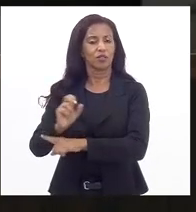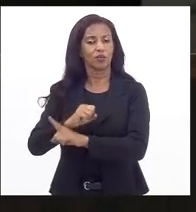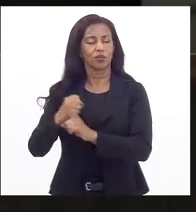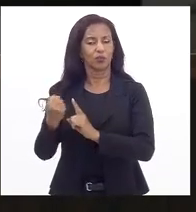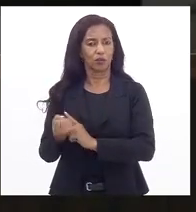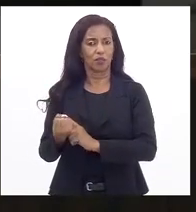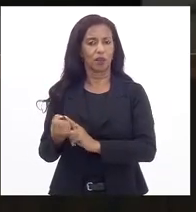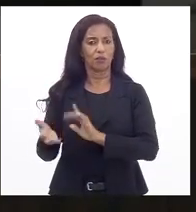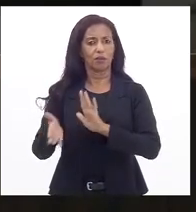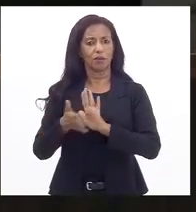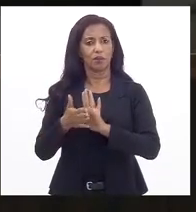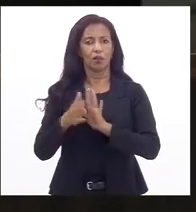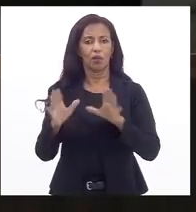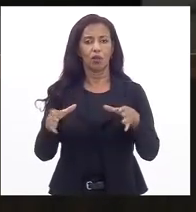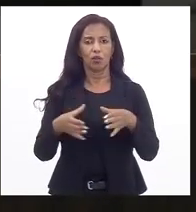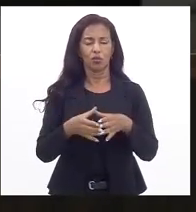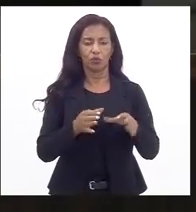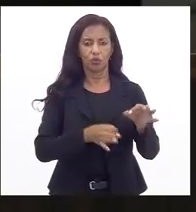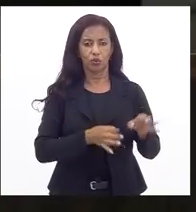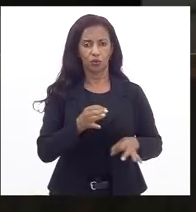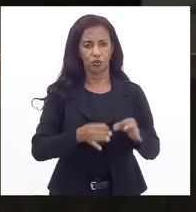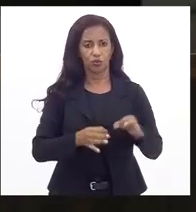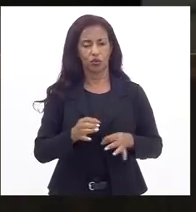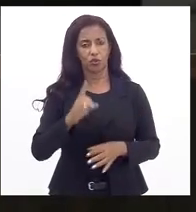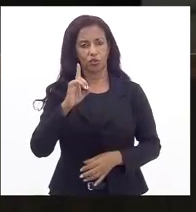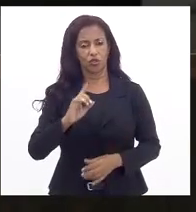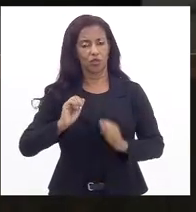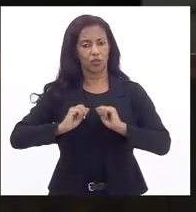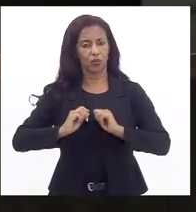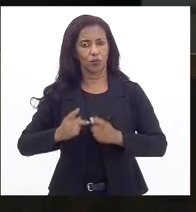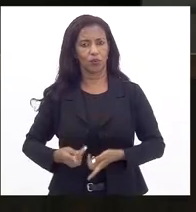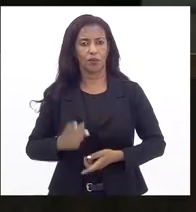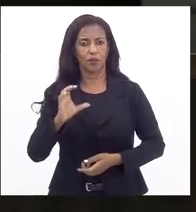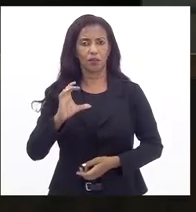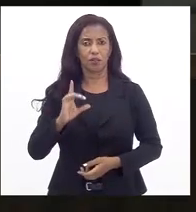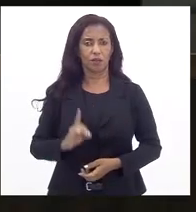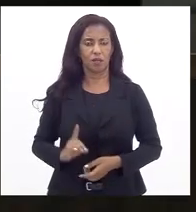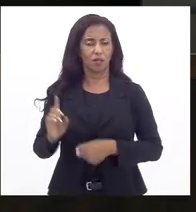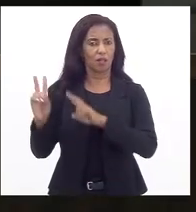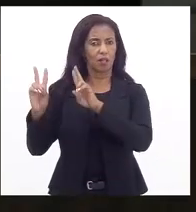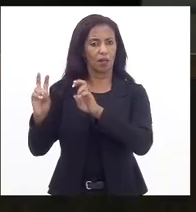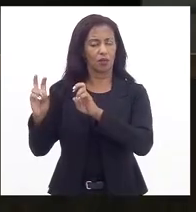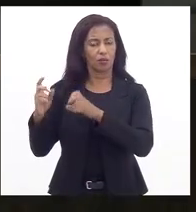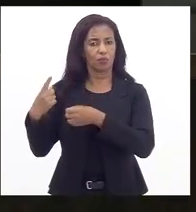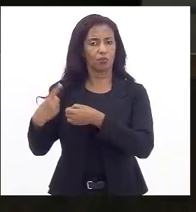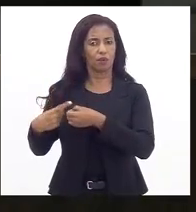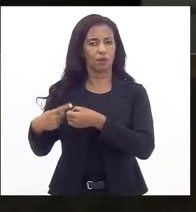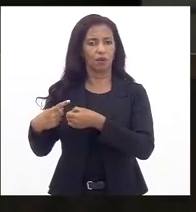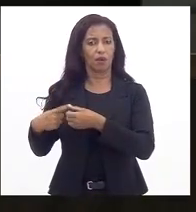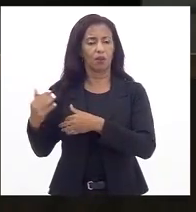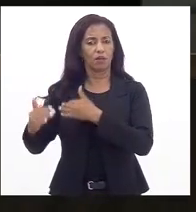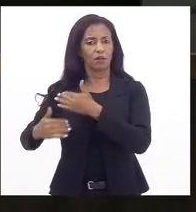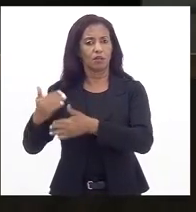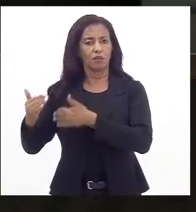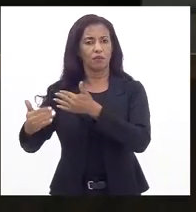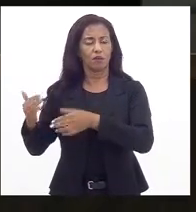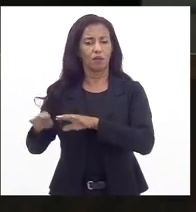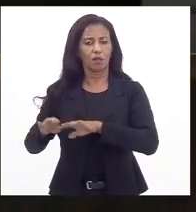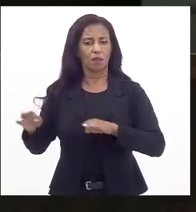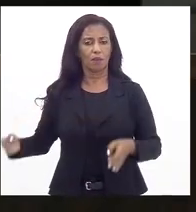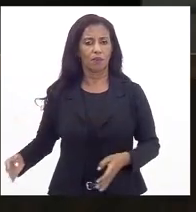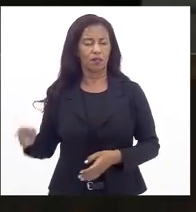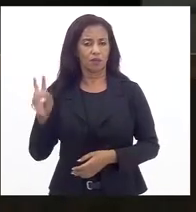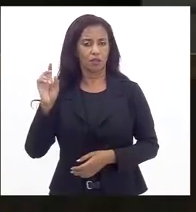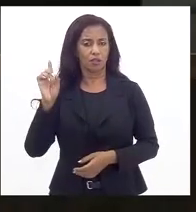Rio de Janeiro pendente de pareceres das comissões condição Justiça defesa direitos humanos e Cidadania de assuntos municipais e desenvolvimento Regional e da mesa diretora